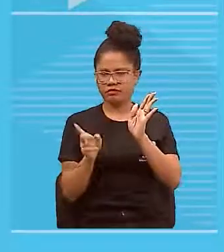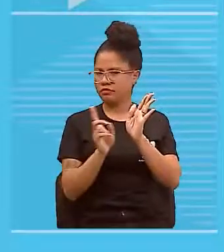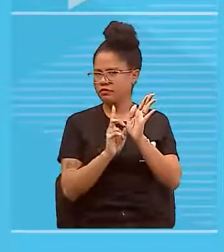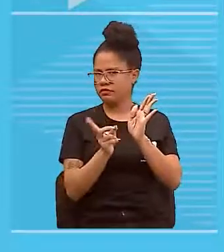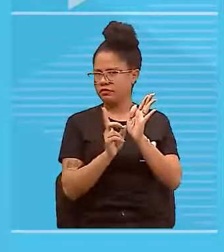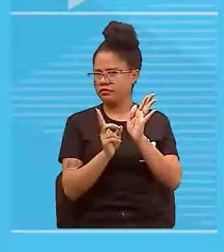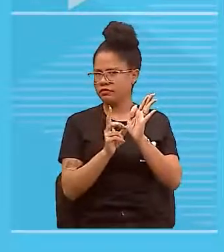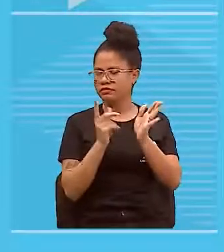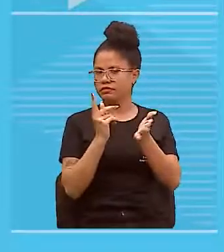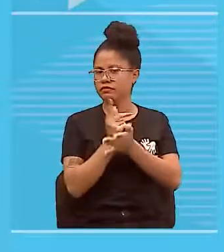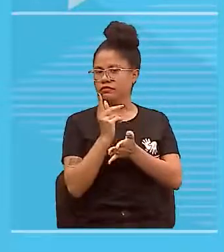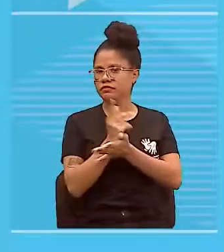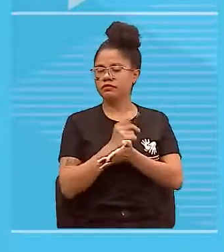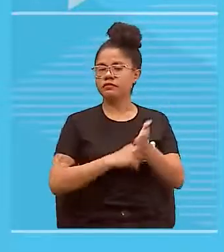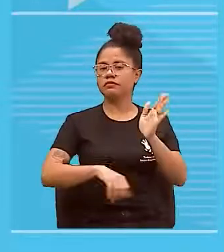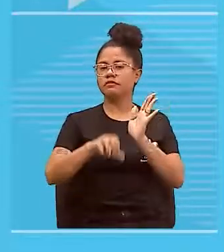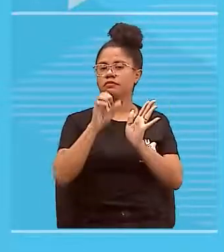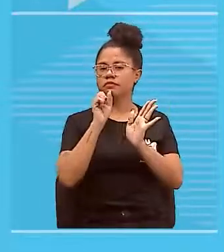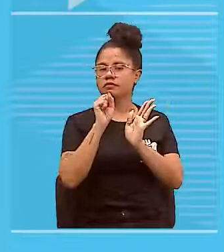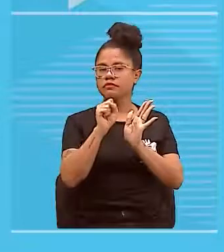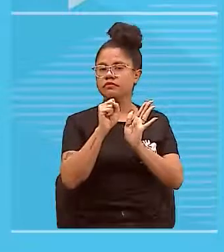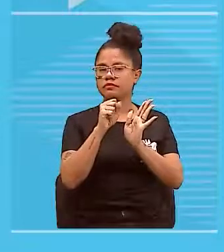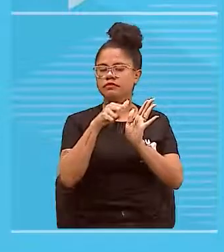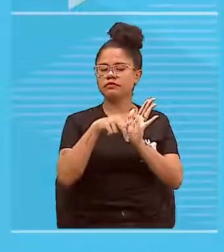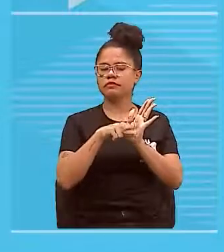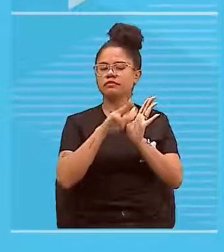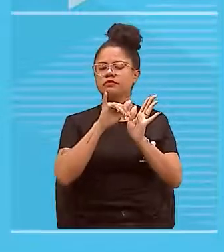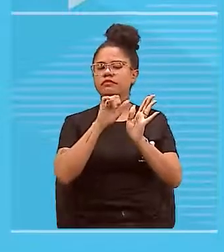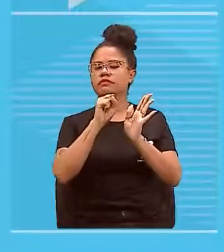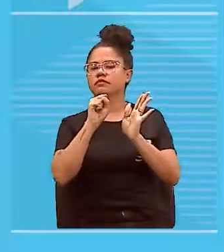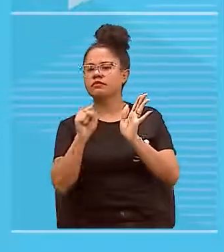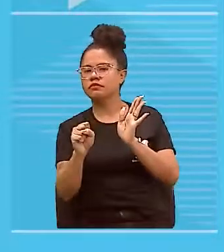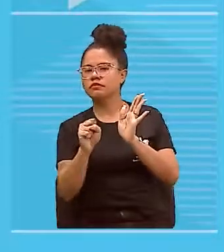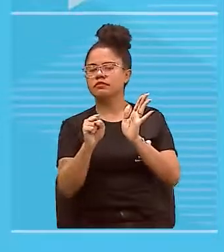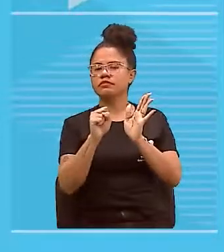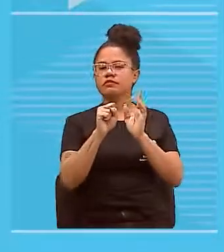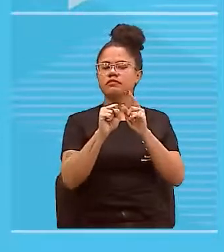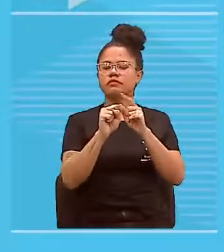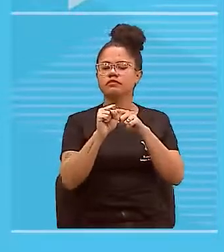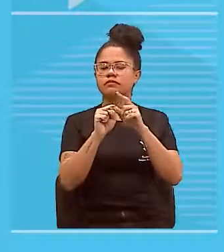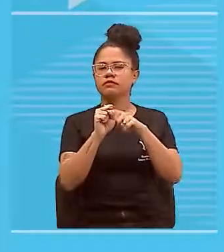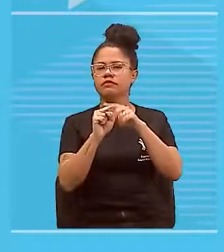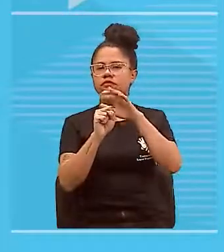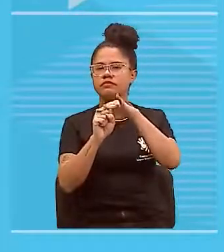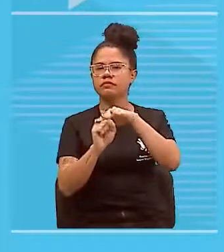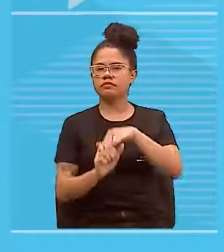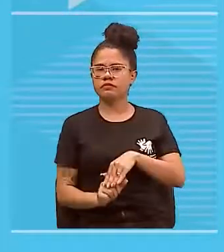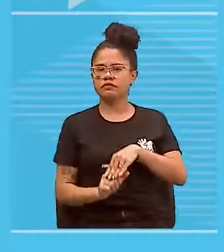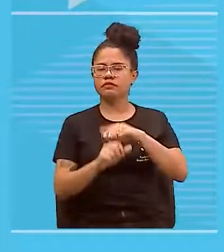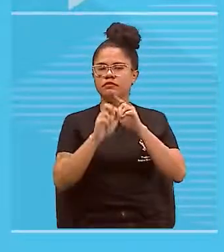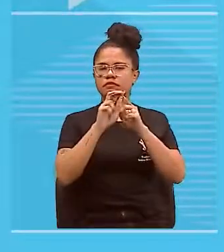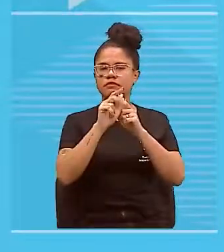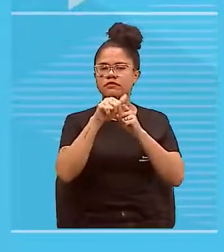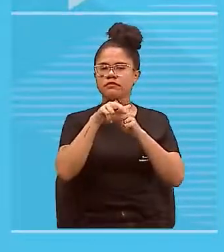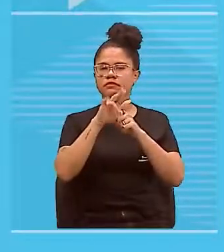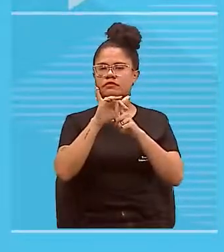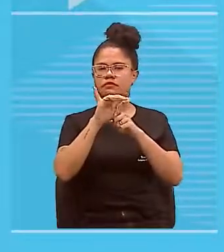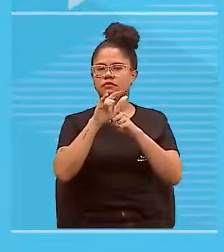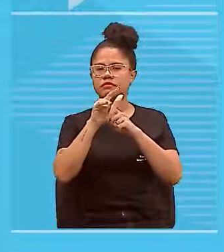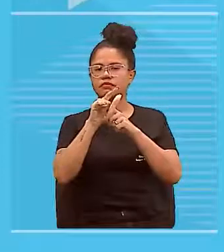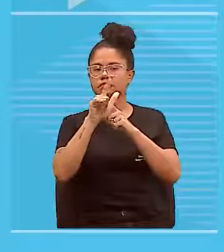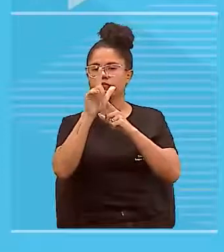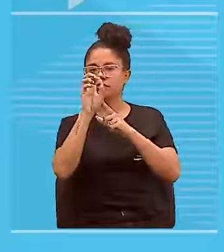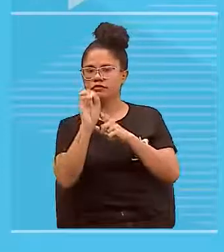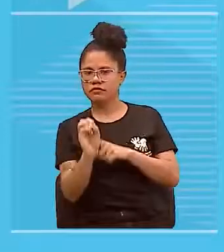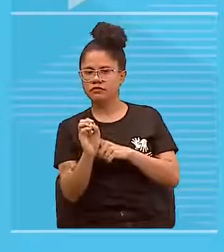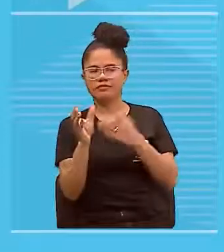nunca vai colocar S quis tirou o s kg colocou o l juntou ao pronome